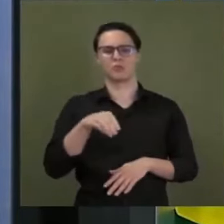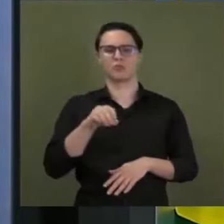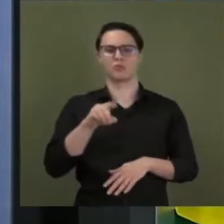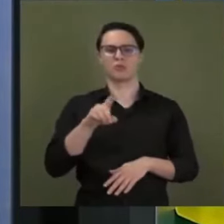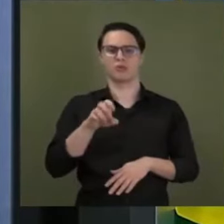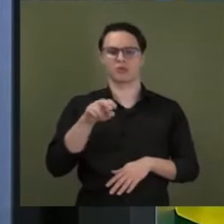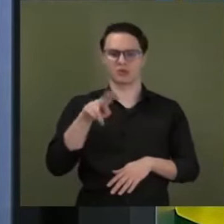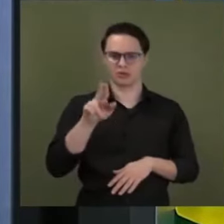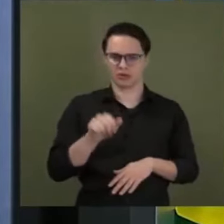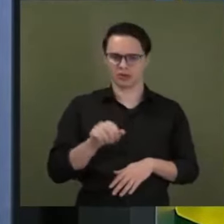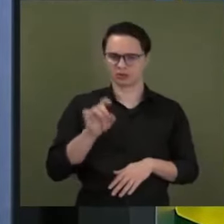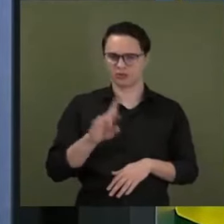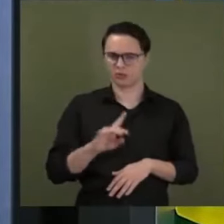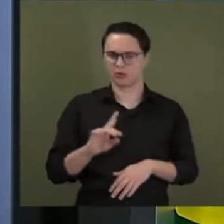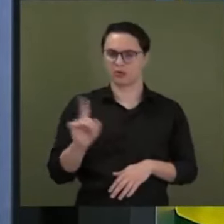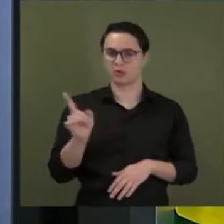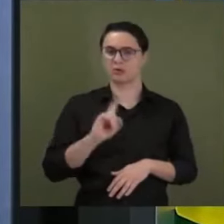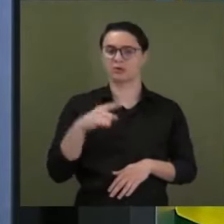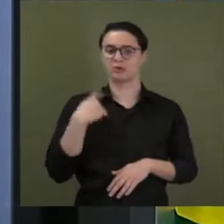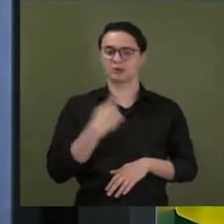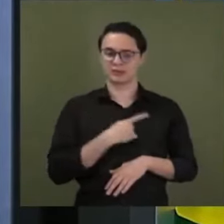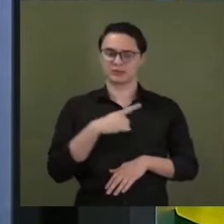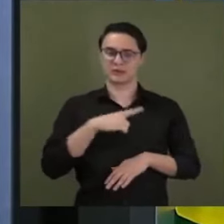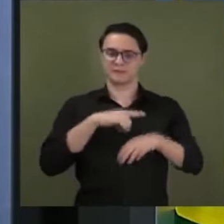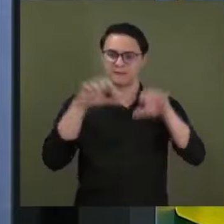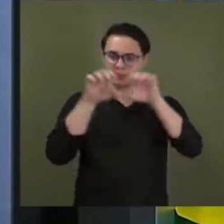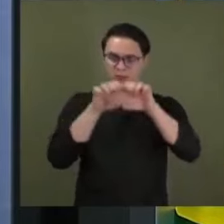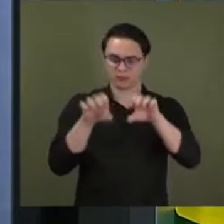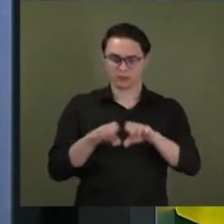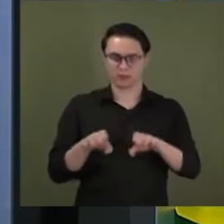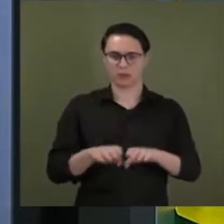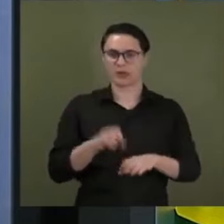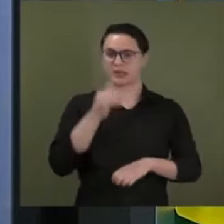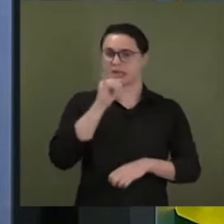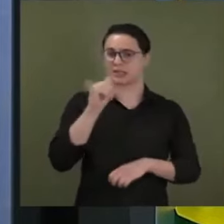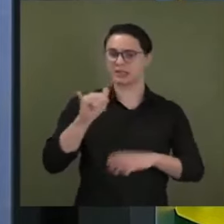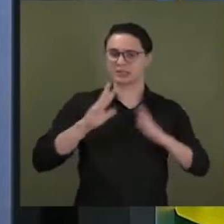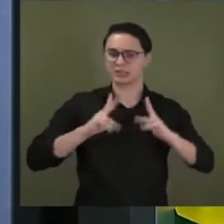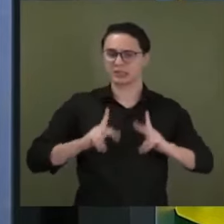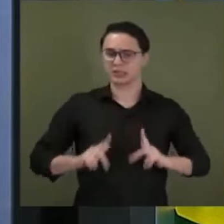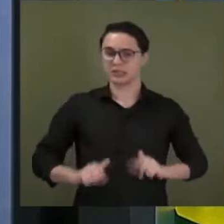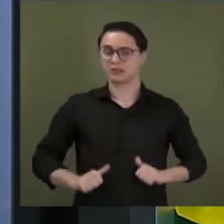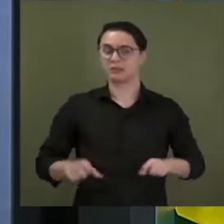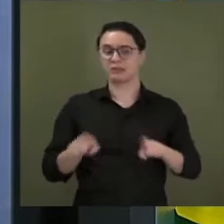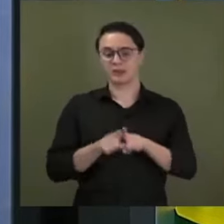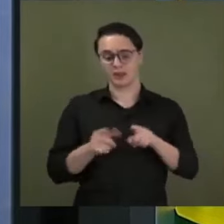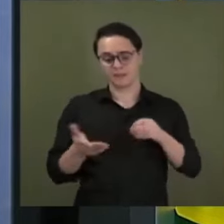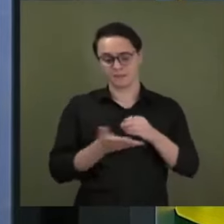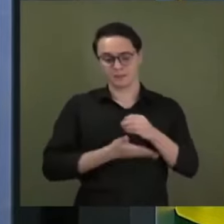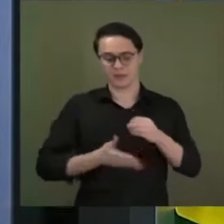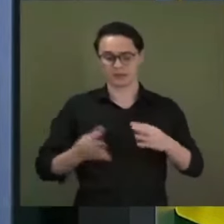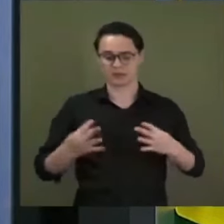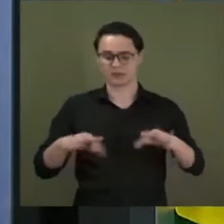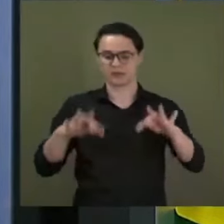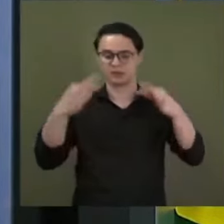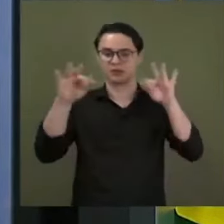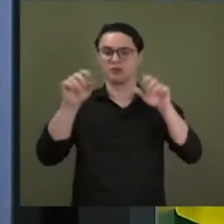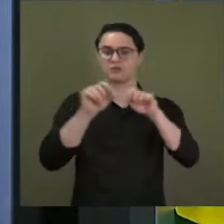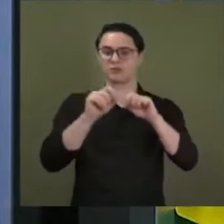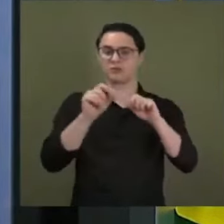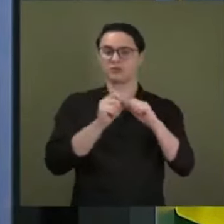temos uma estrutura energética limpa e moderna e temos as bases tecnológicas para